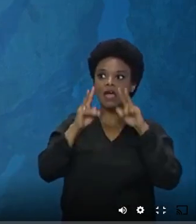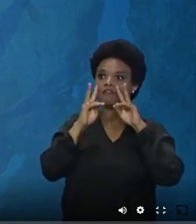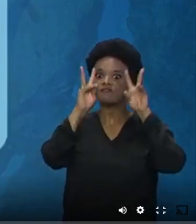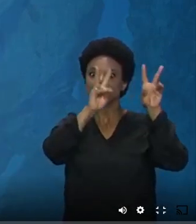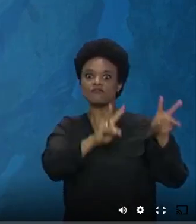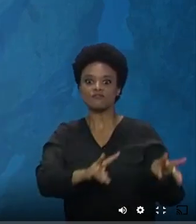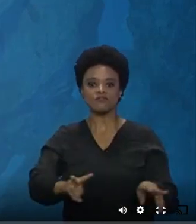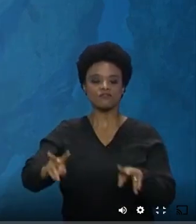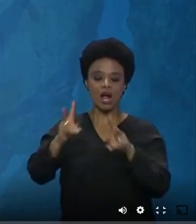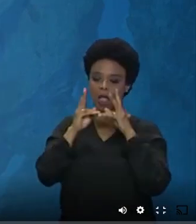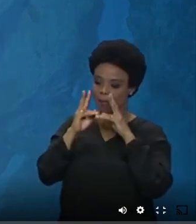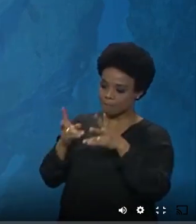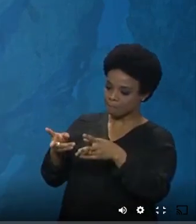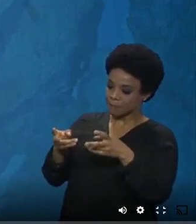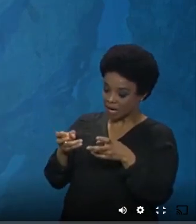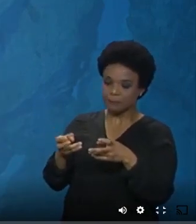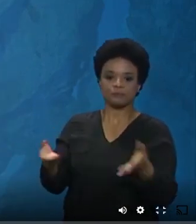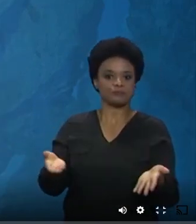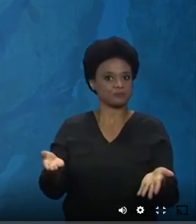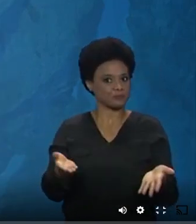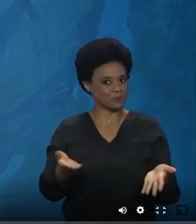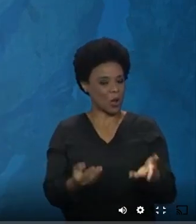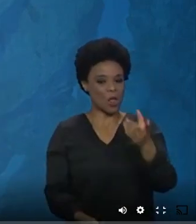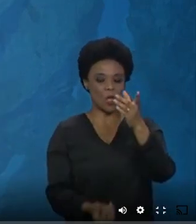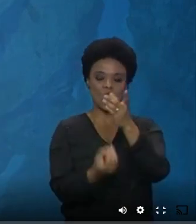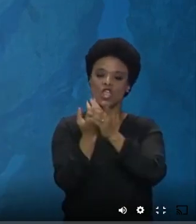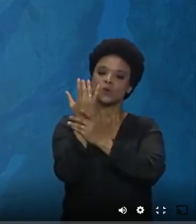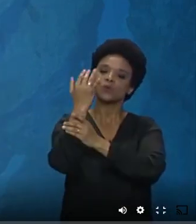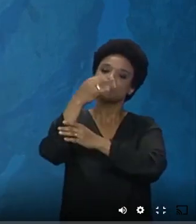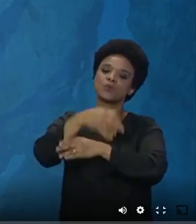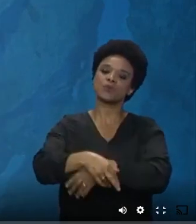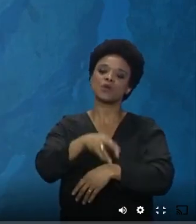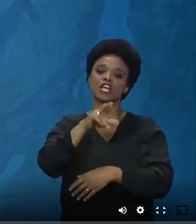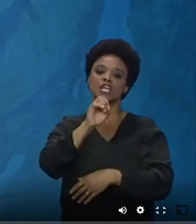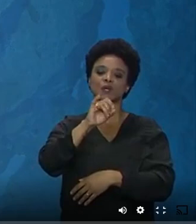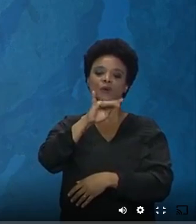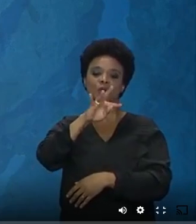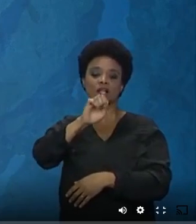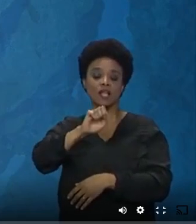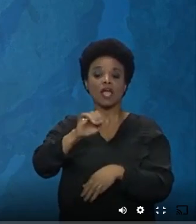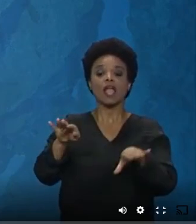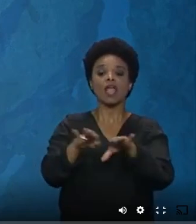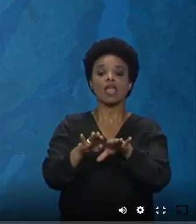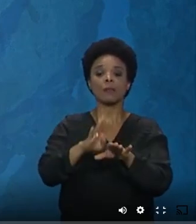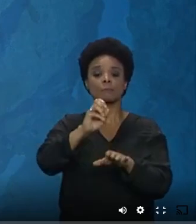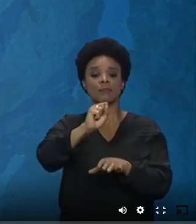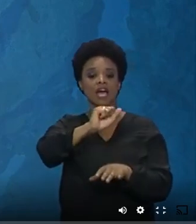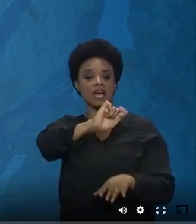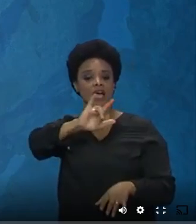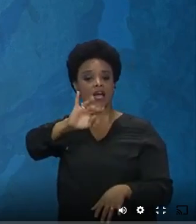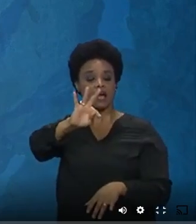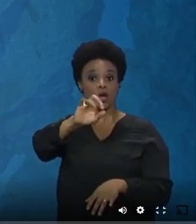nu. As rochas vulcânicas, como o riolito e o basalto, resultam do